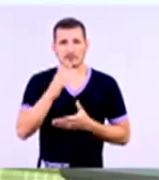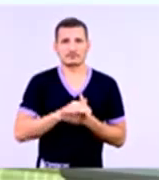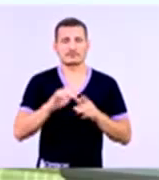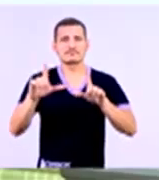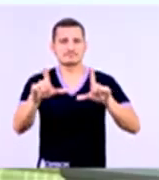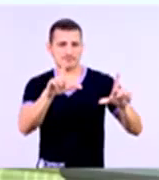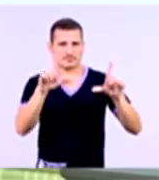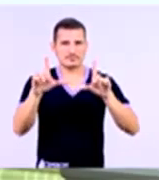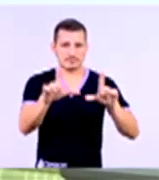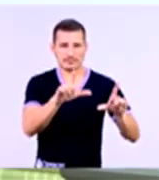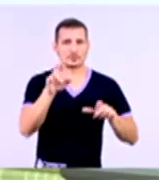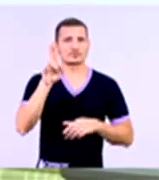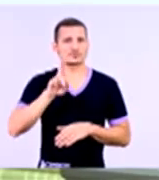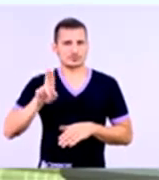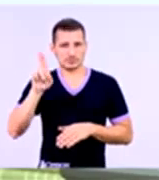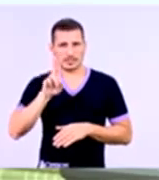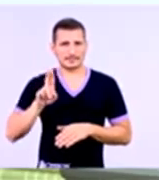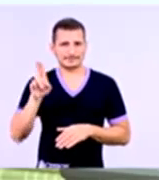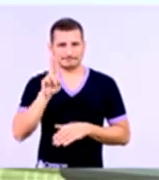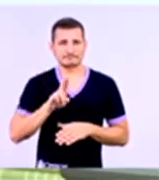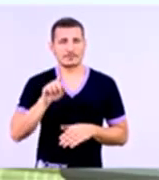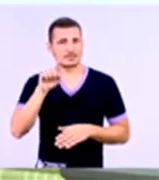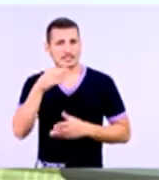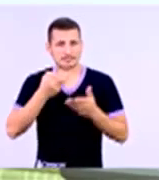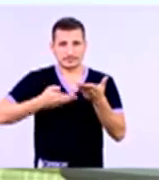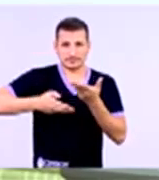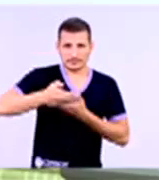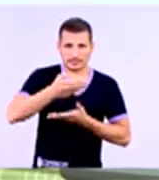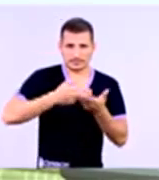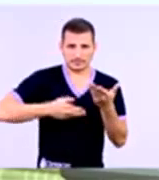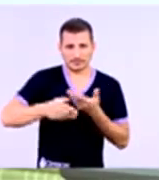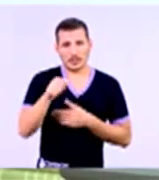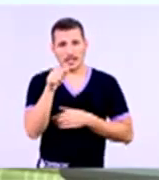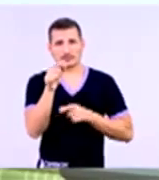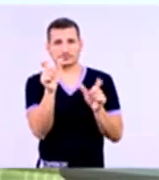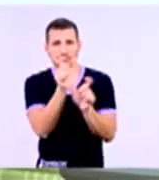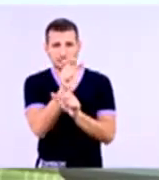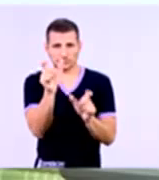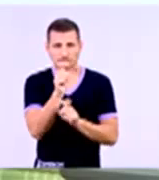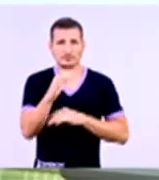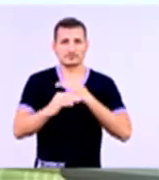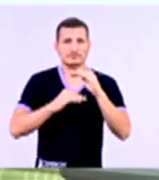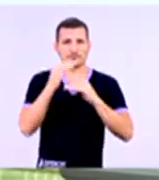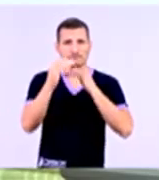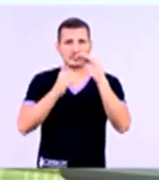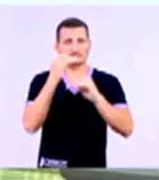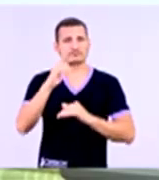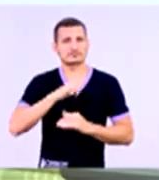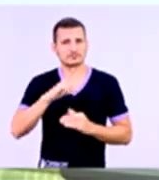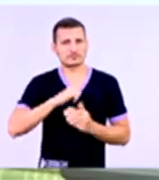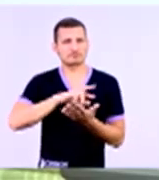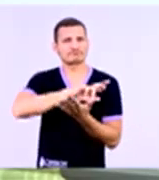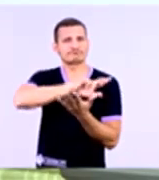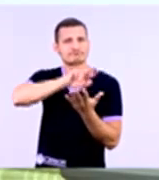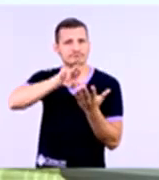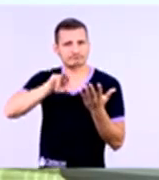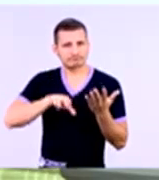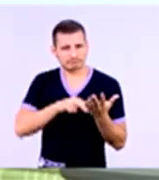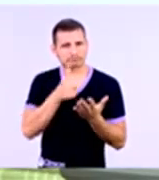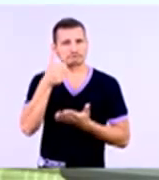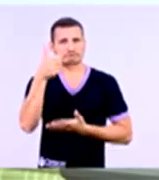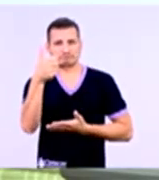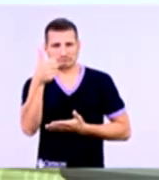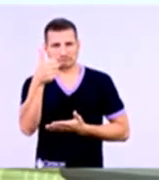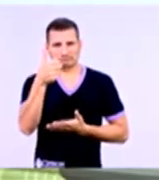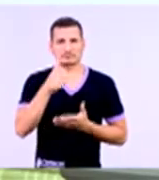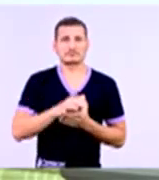telas do usuário. Essa iteração, essa estrutura de desenvolvimento, ela traz muitas e muitas vantagens. Uma eu